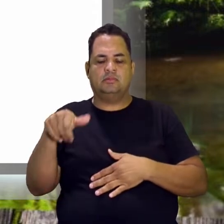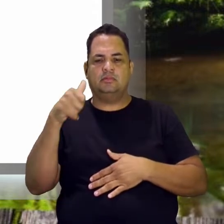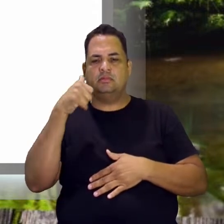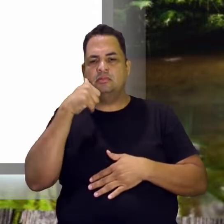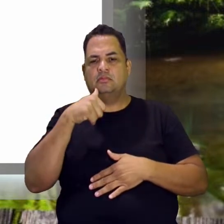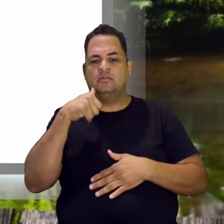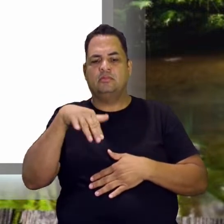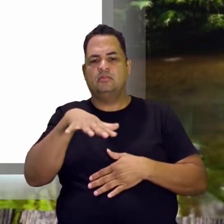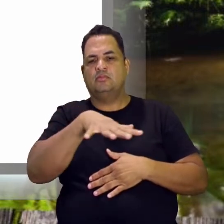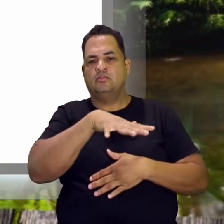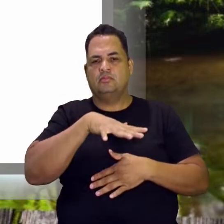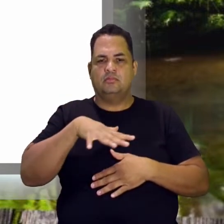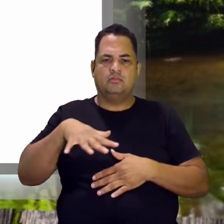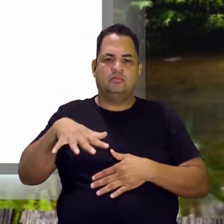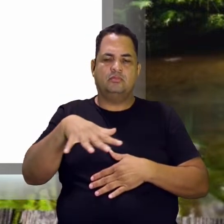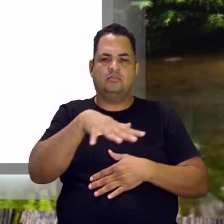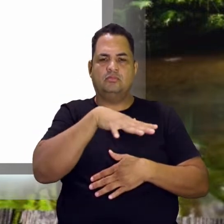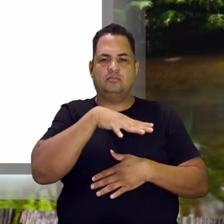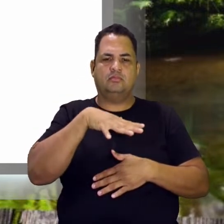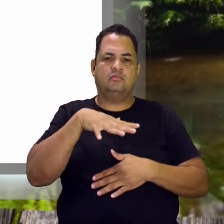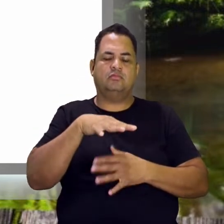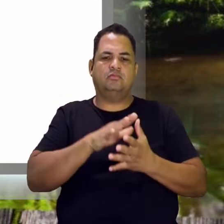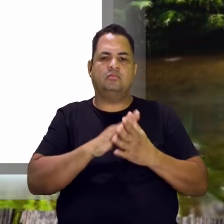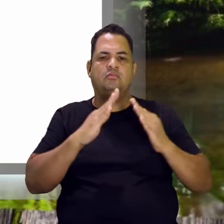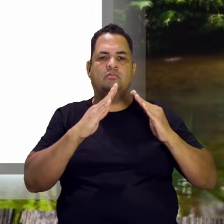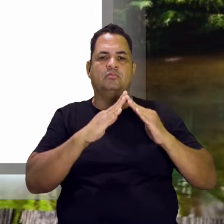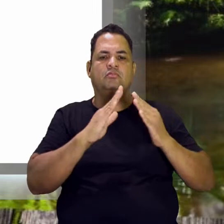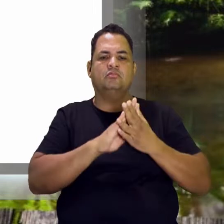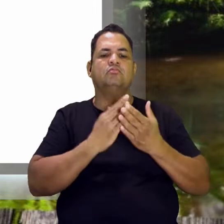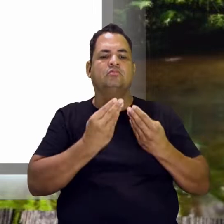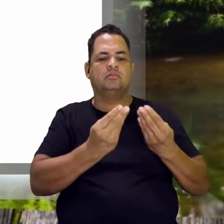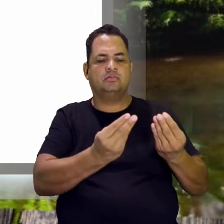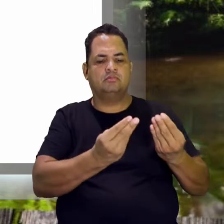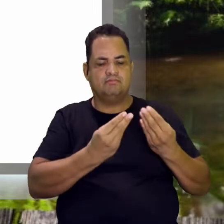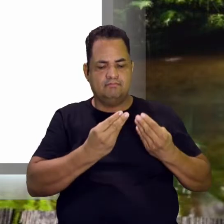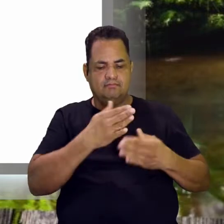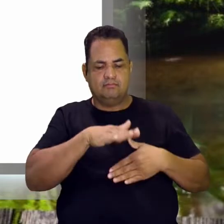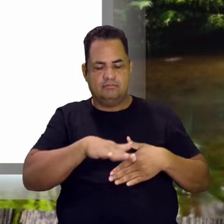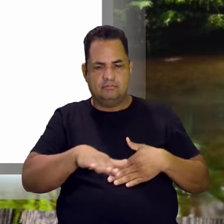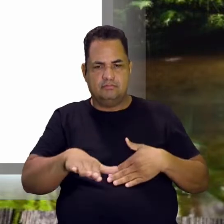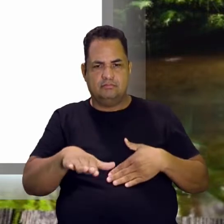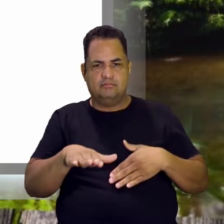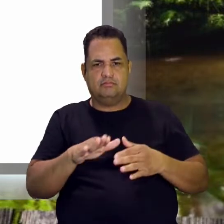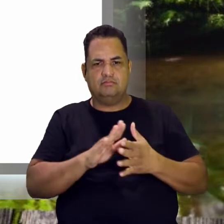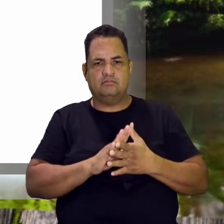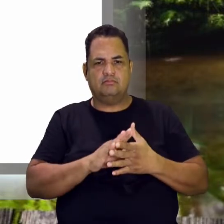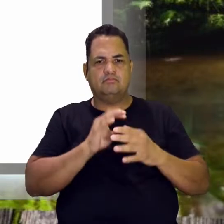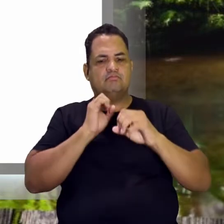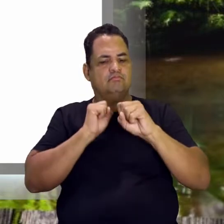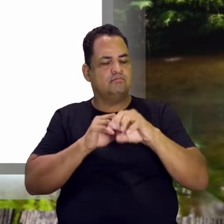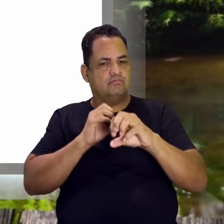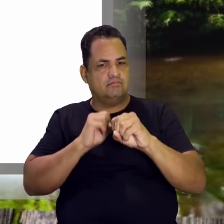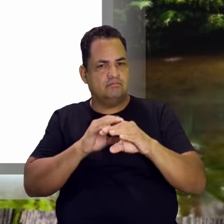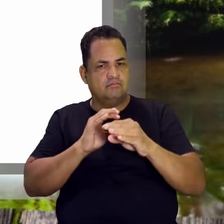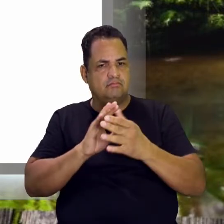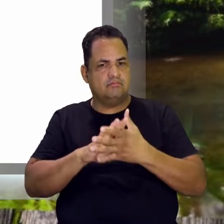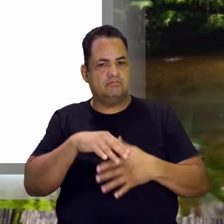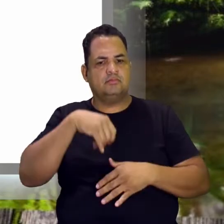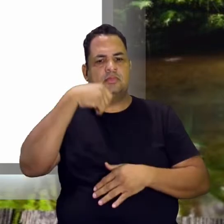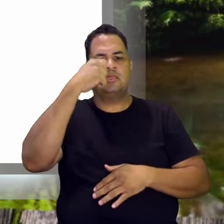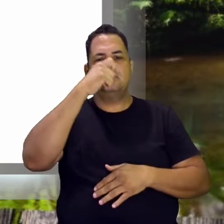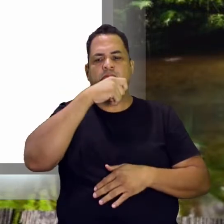todo o ambiente dessa escola, ela é preparada para receber esses pequenos. E aí eles são ensinados a